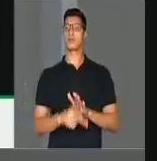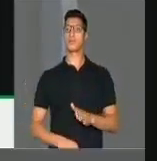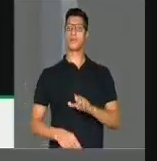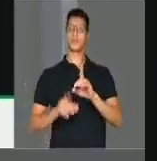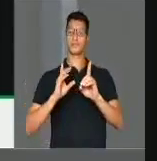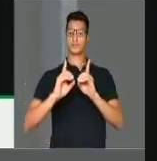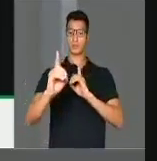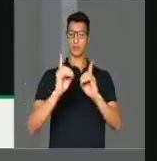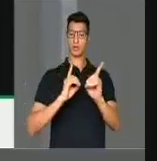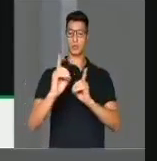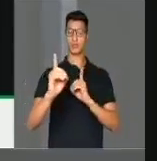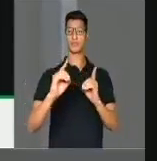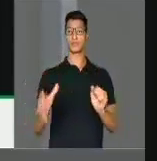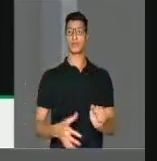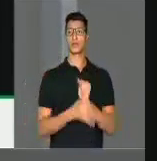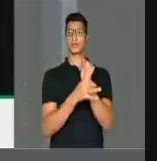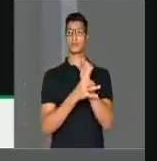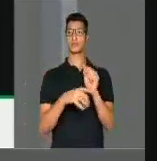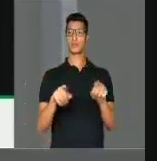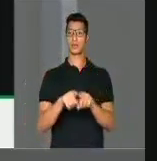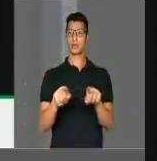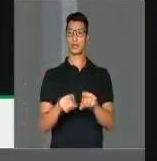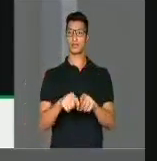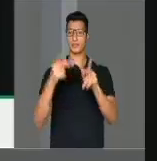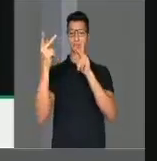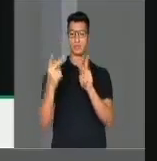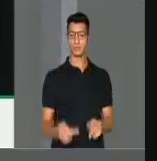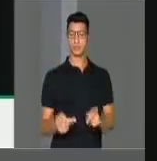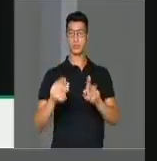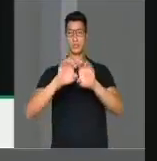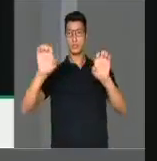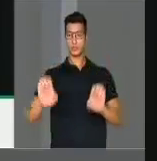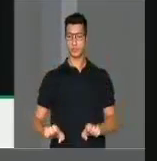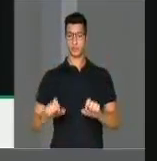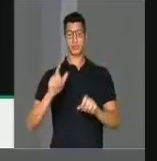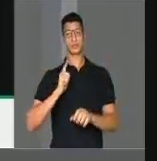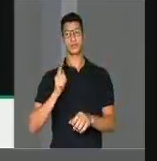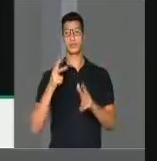abertura para esse diálogo, a fim de se garantir esses